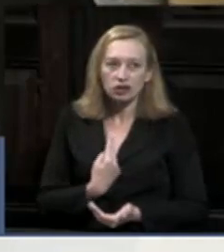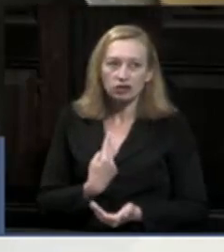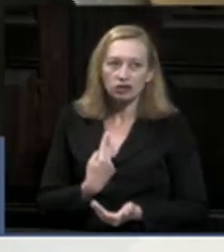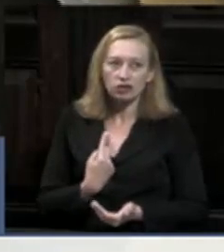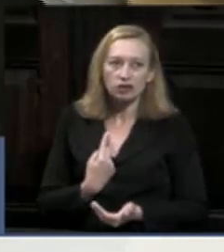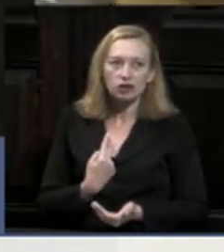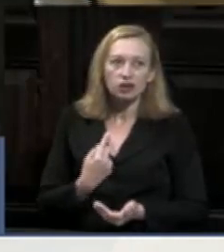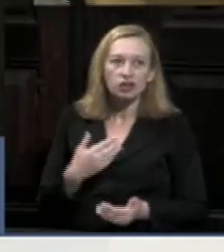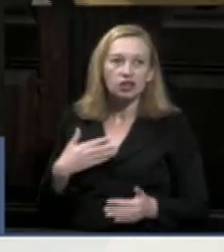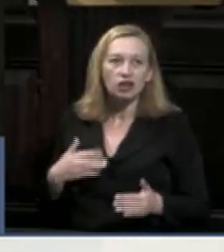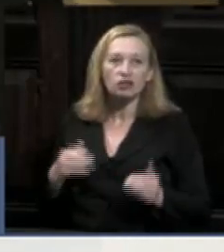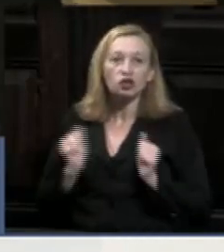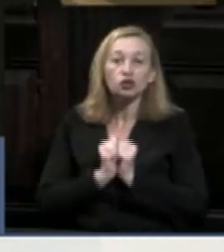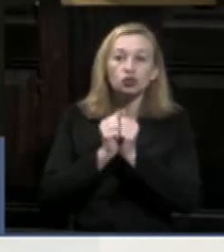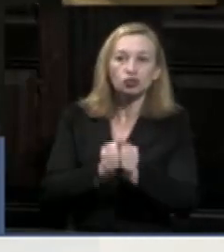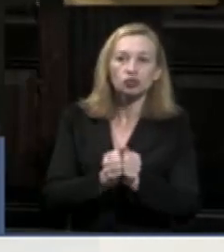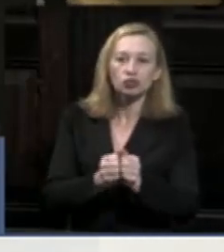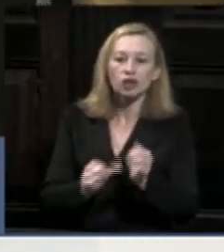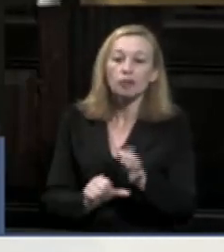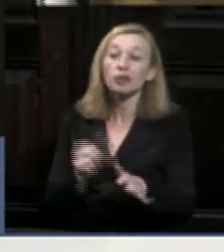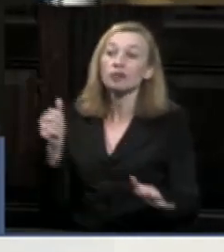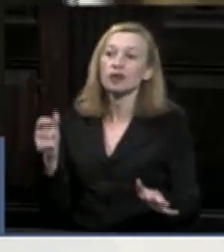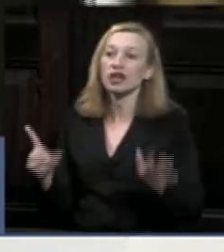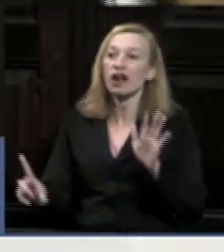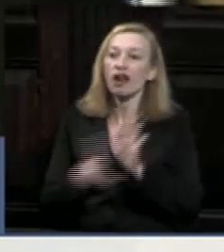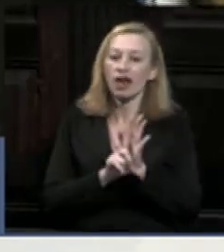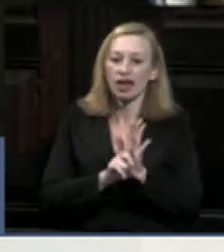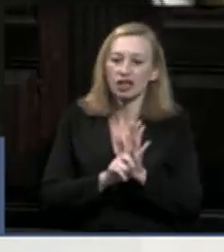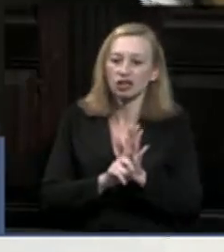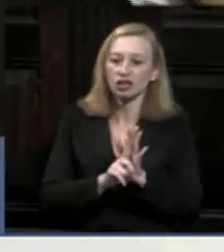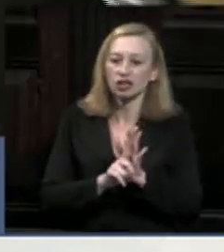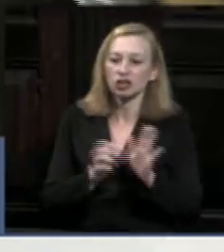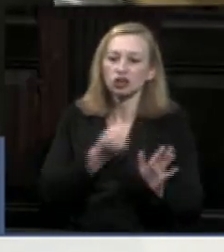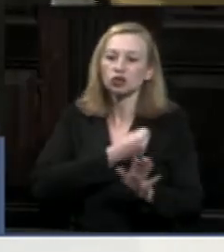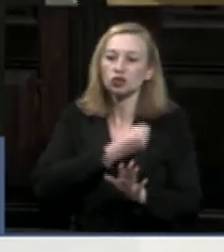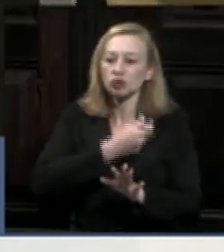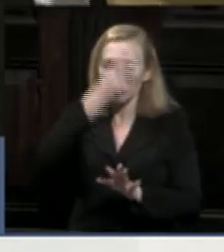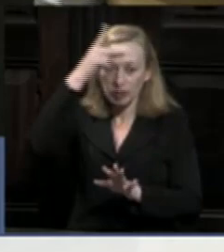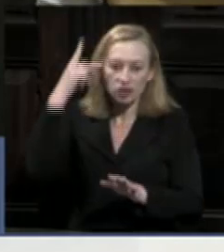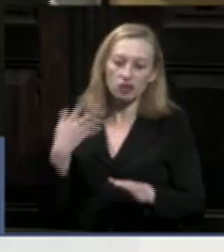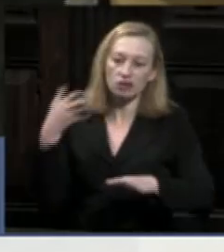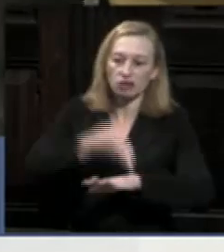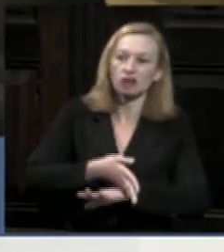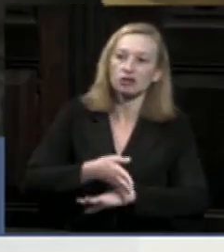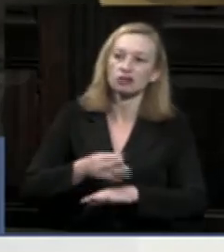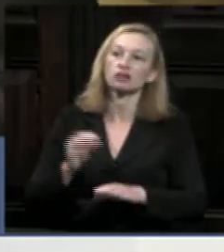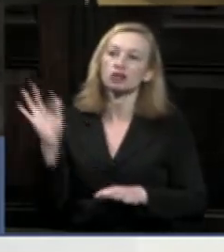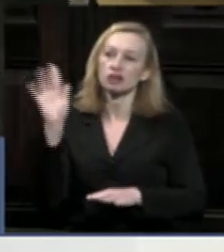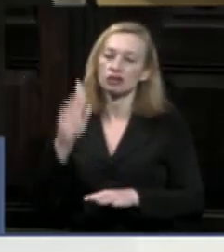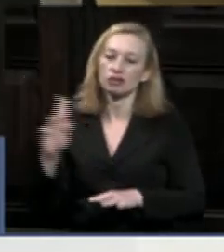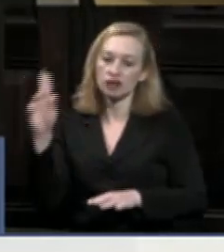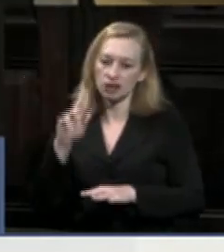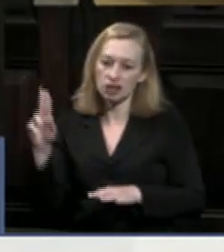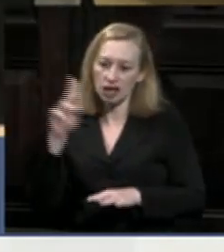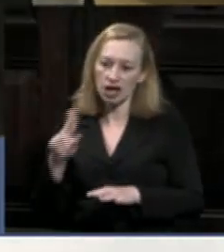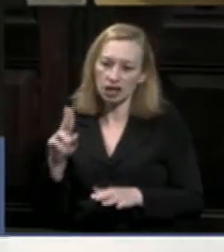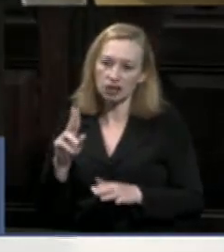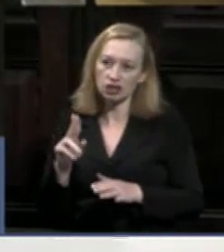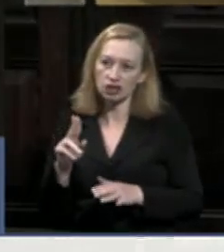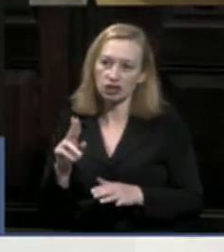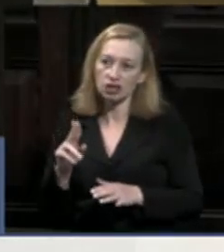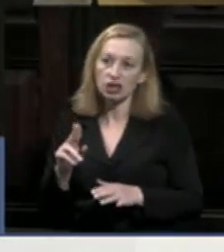cotas naquela época resistência foi muito maior do que era hoje o argumento dos celetistas